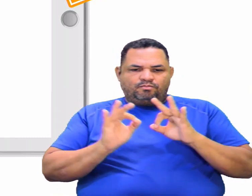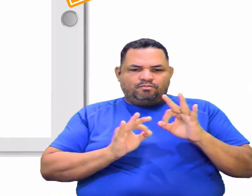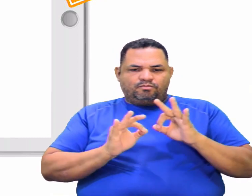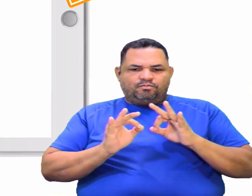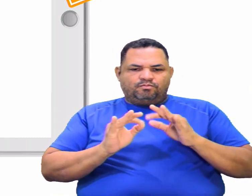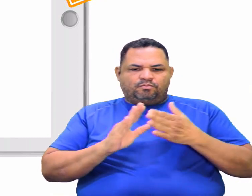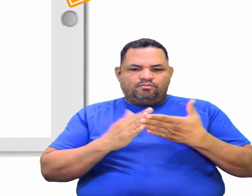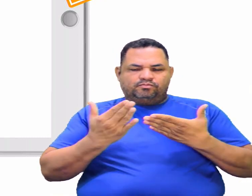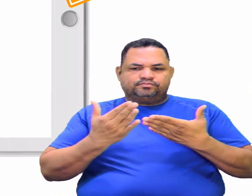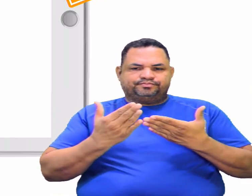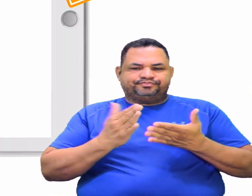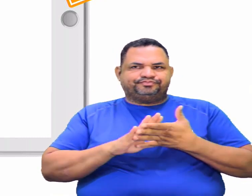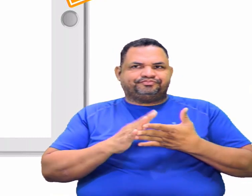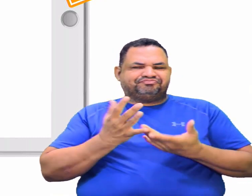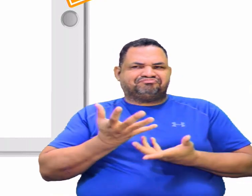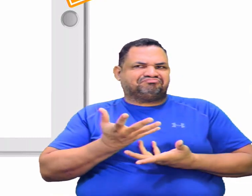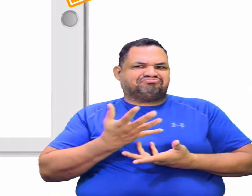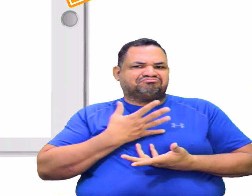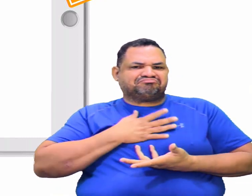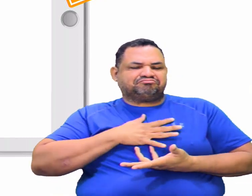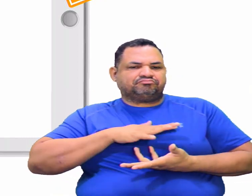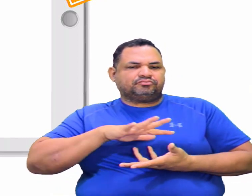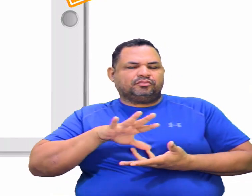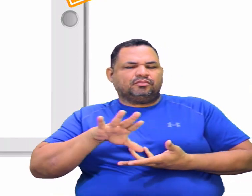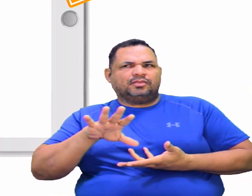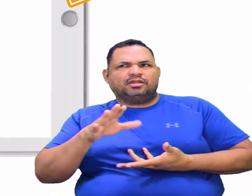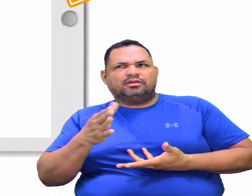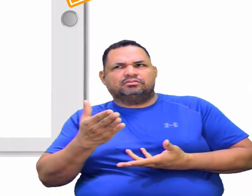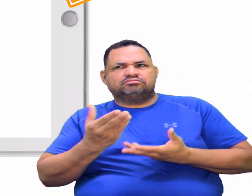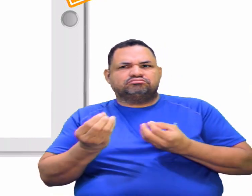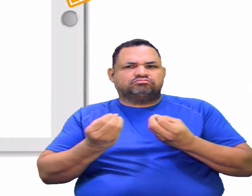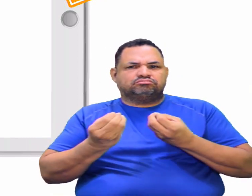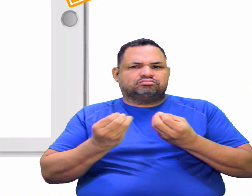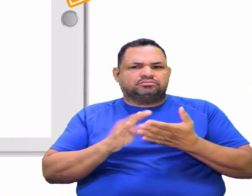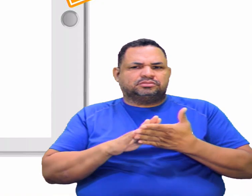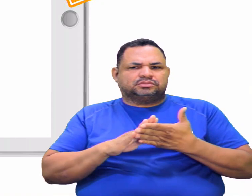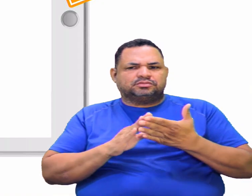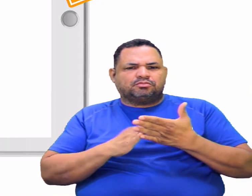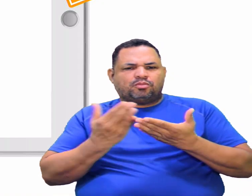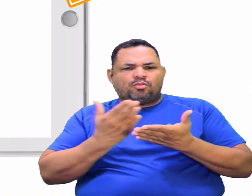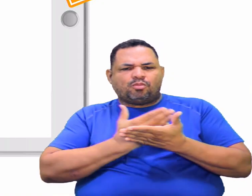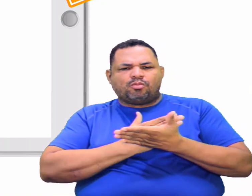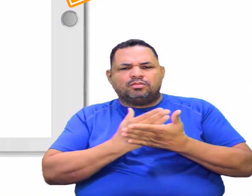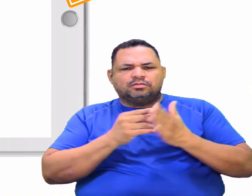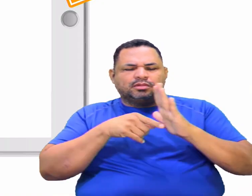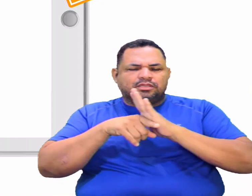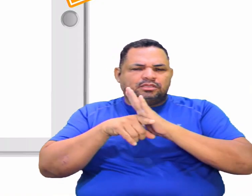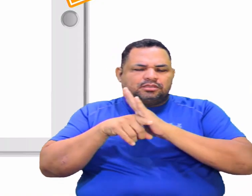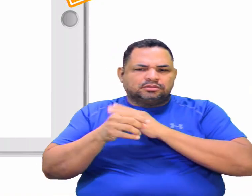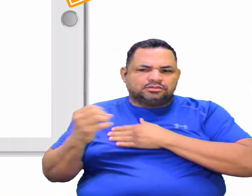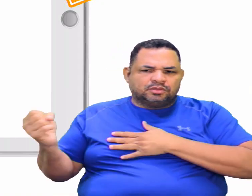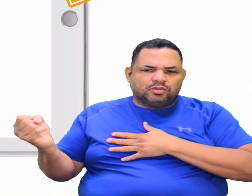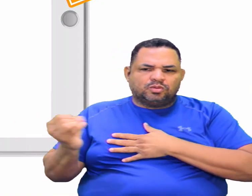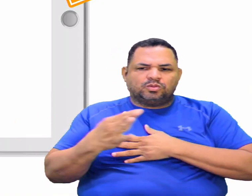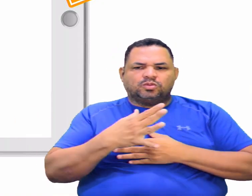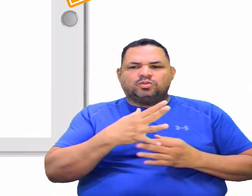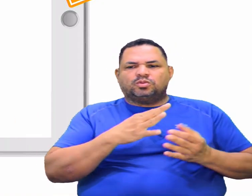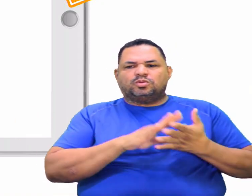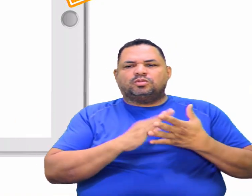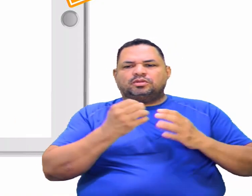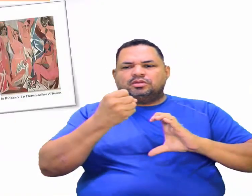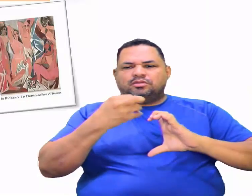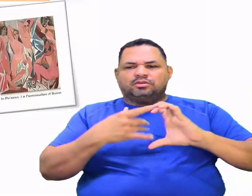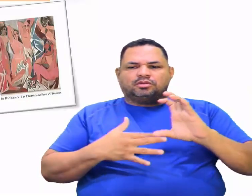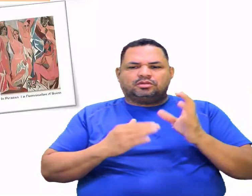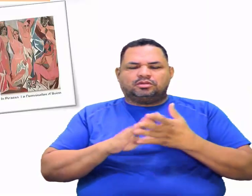enjoar de uma certa tendência eles começam a pesquisar e a tentar buscar outras tendências por isso nós vamos aqui ver agora aqui